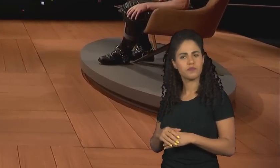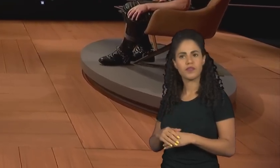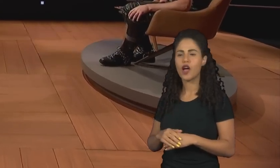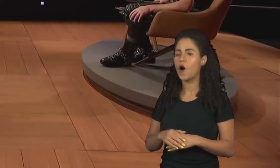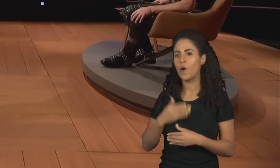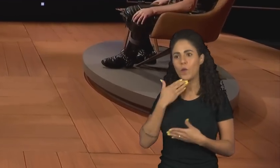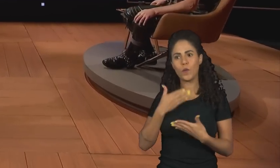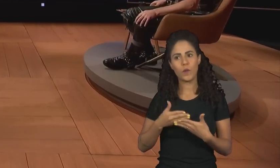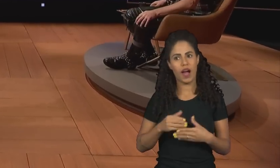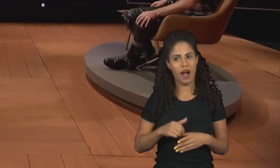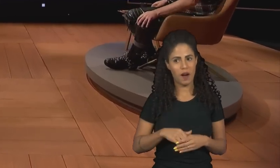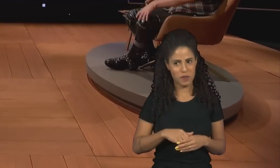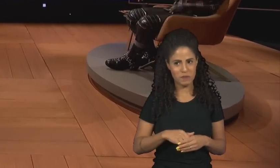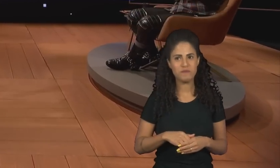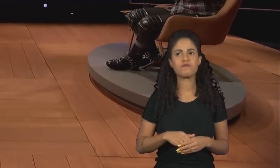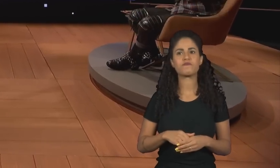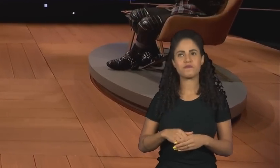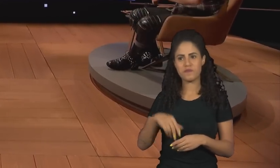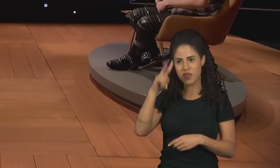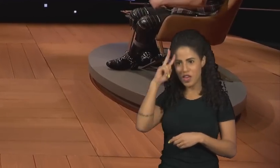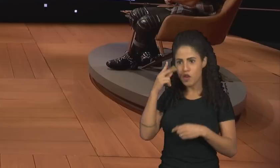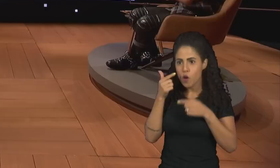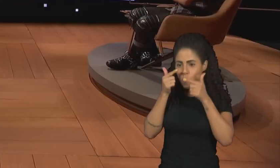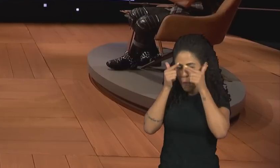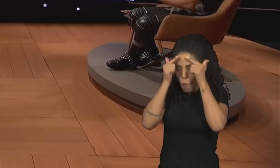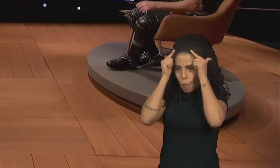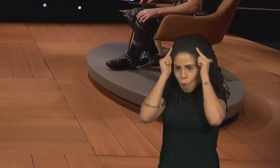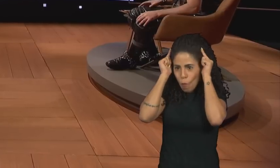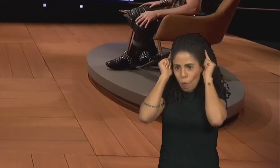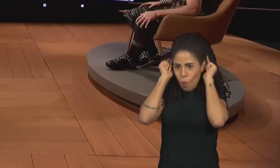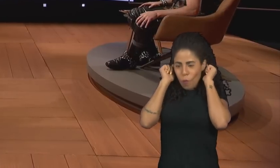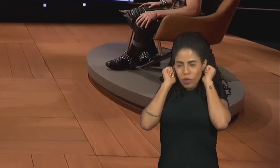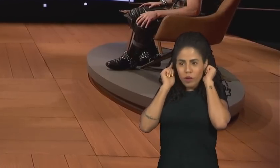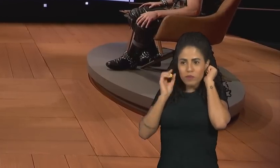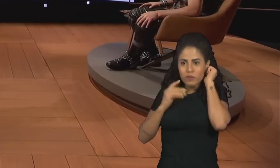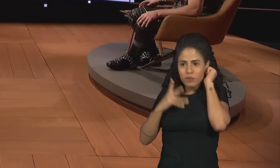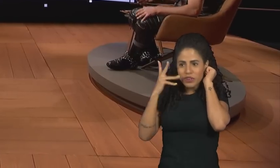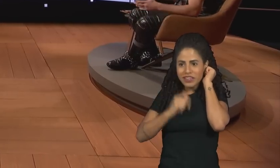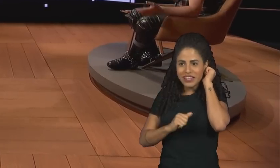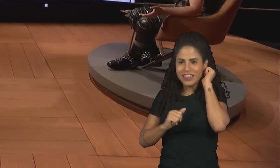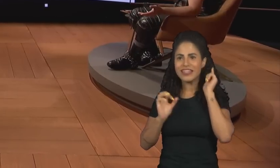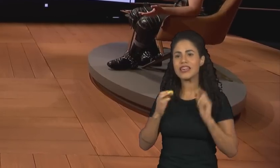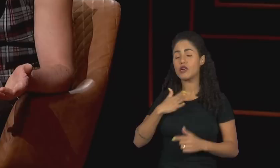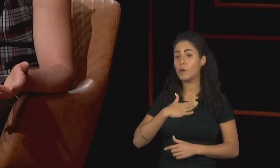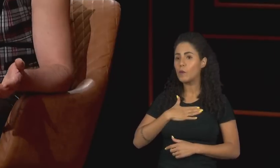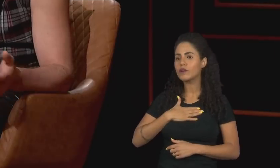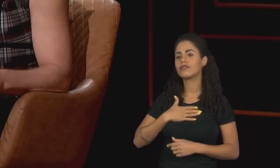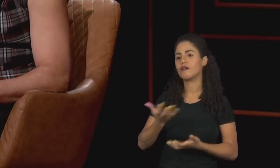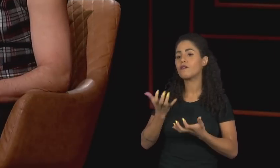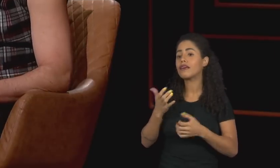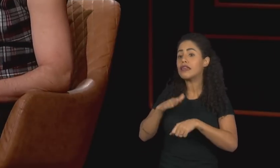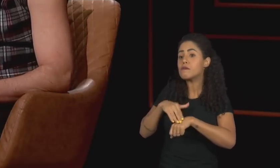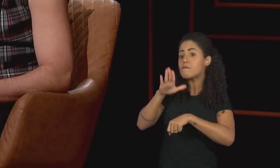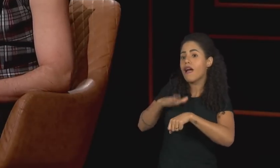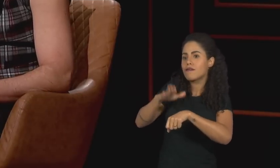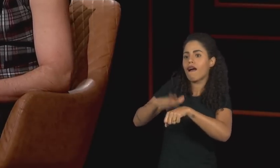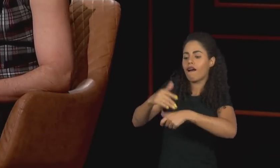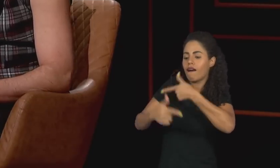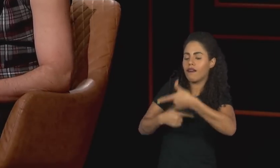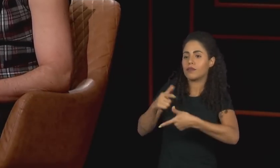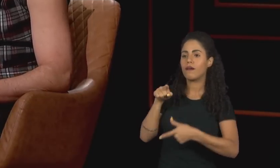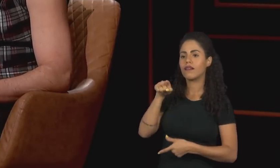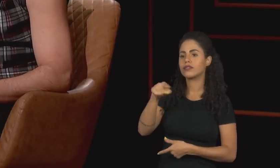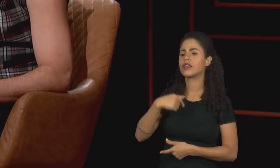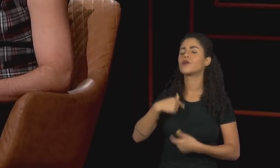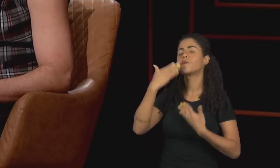Uau! Pintei o cabelo, tive aula de gafieira e tal, de dança e tal. Eu adoraria fazer mais trabalhos e tal. Sou